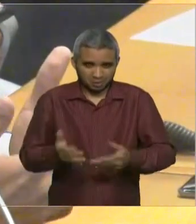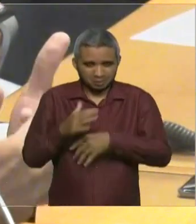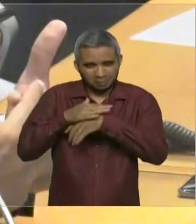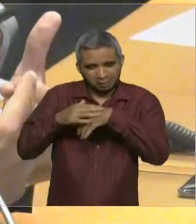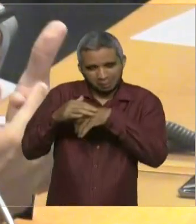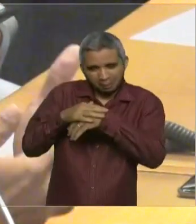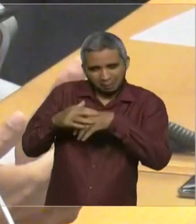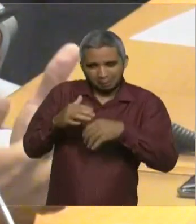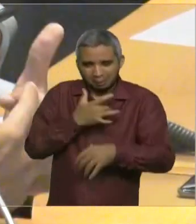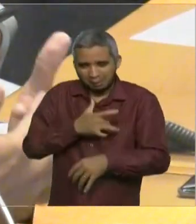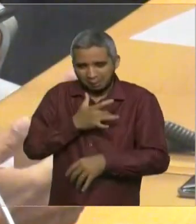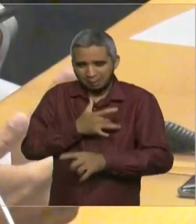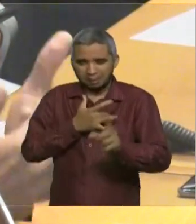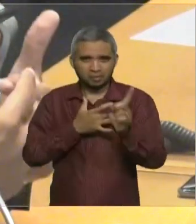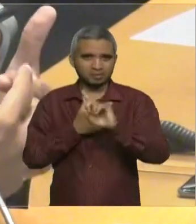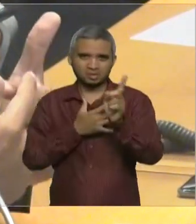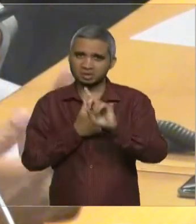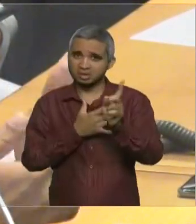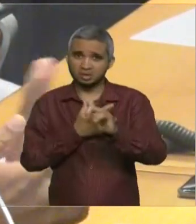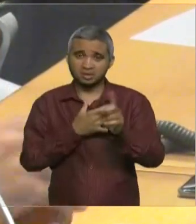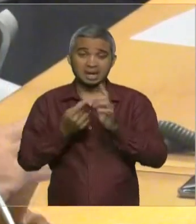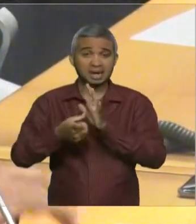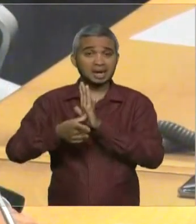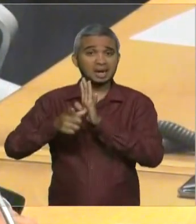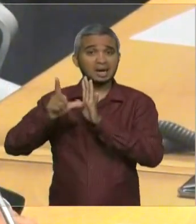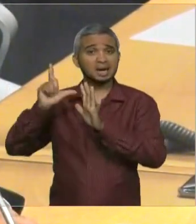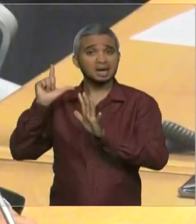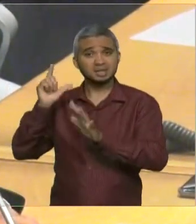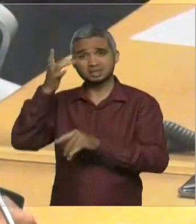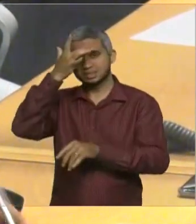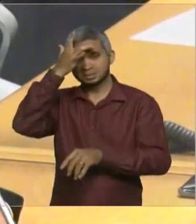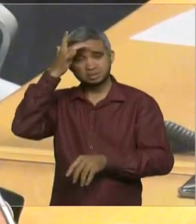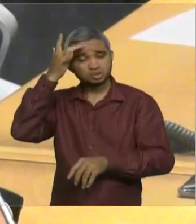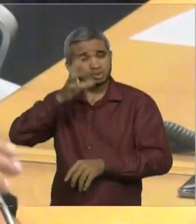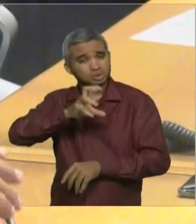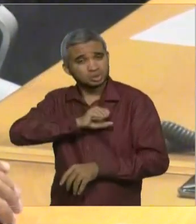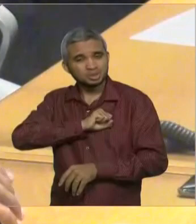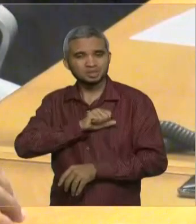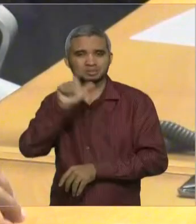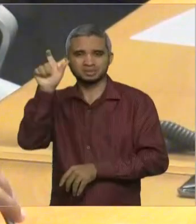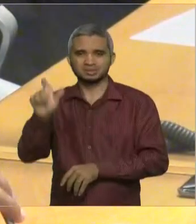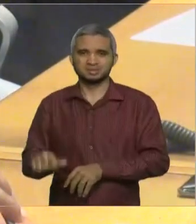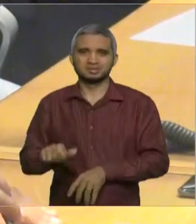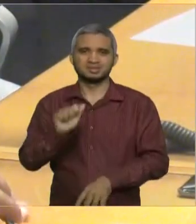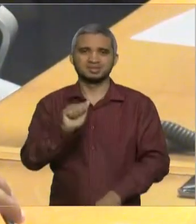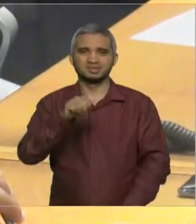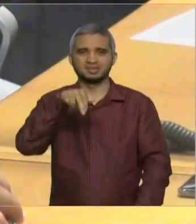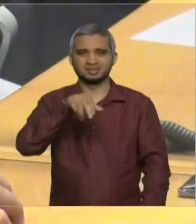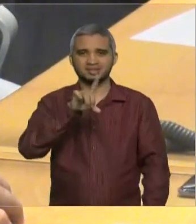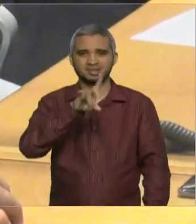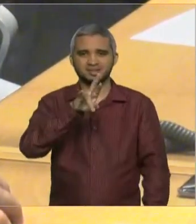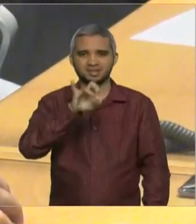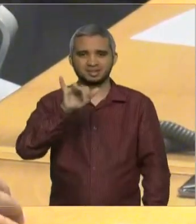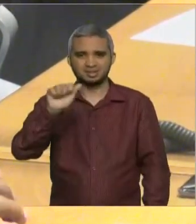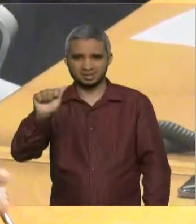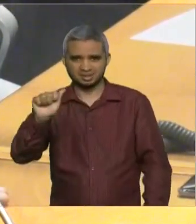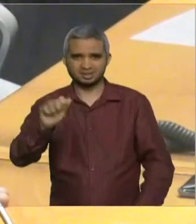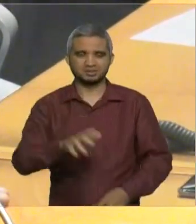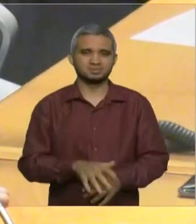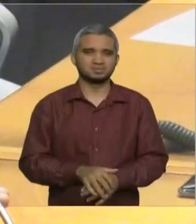pessoa muito querida por todos que a conhecem. A gente tem sempre uma brincadeira de dizer que a gente gostava mais de Andréia do que de